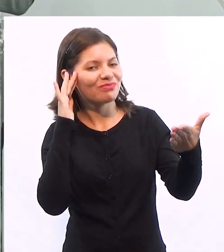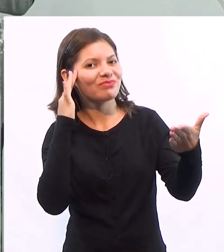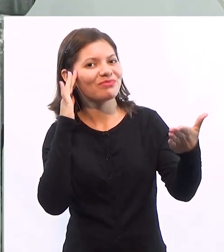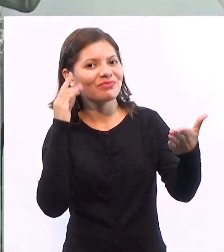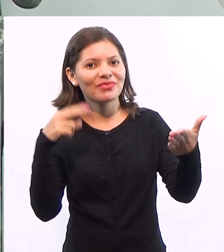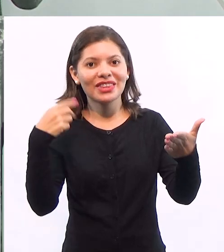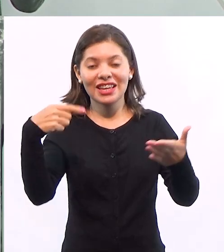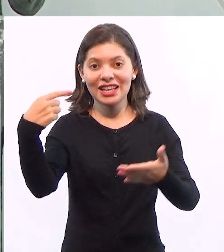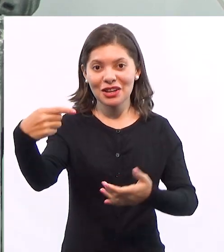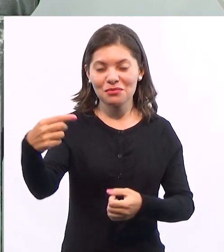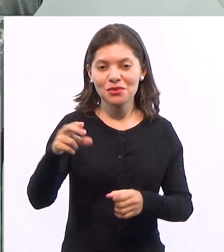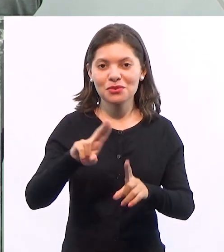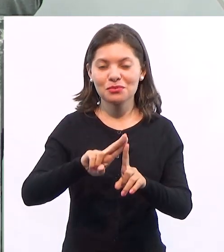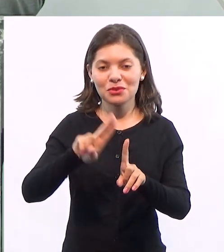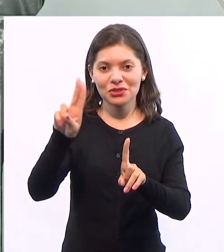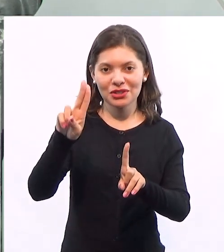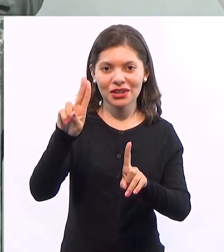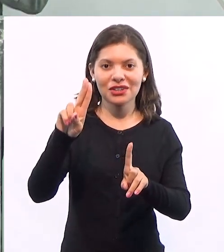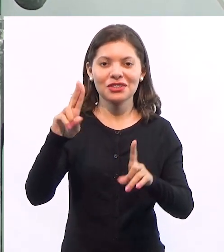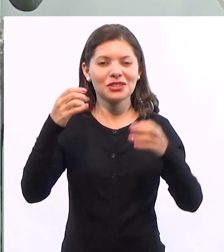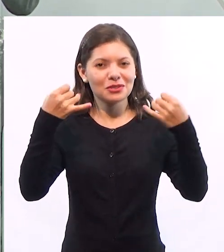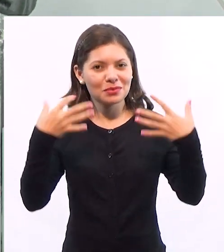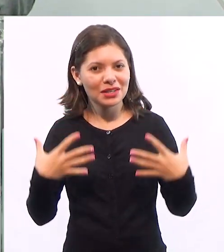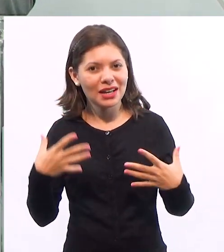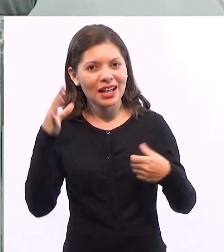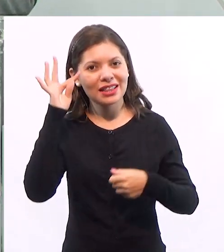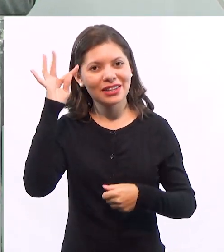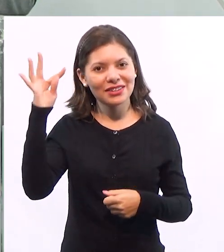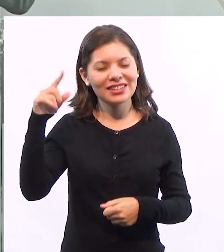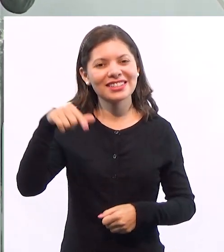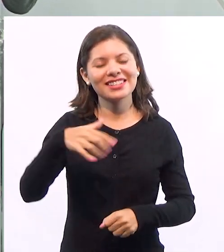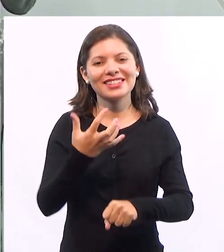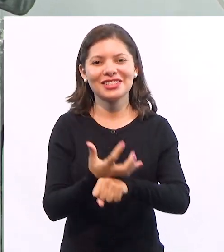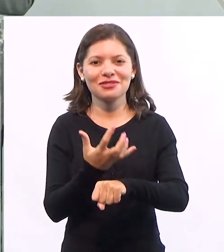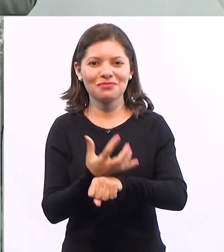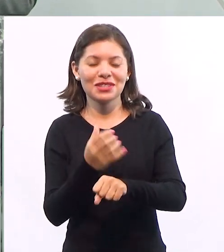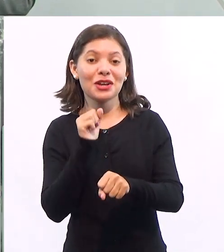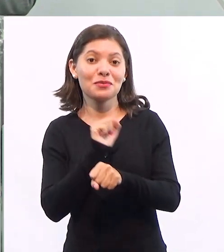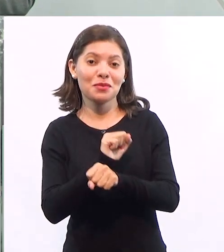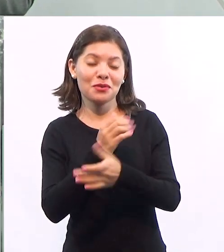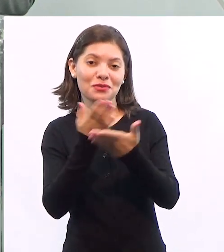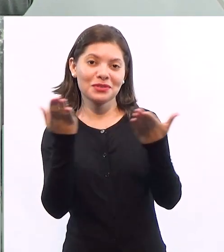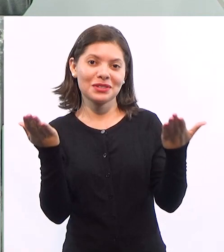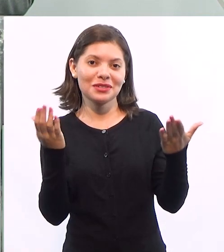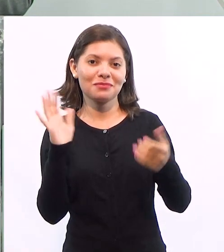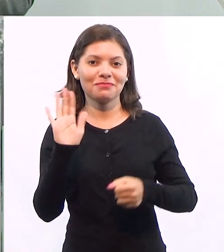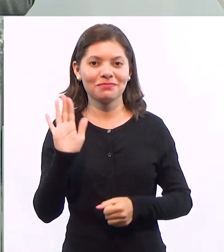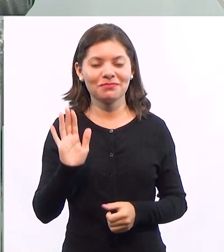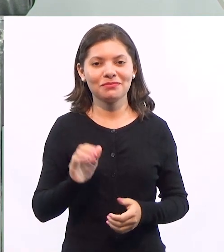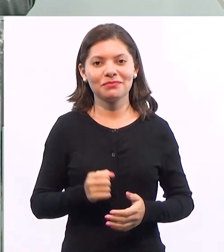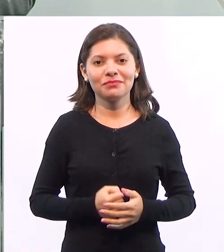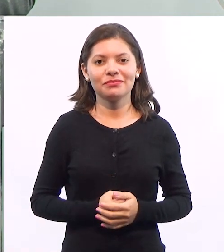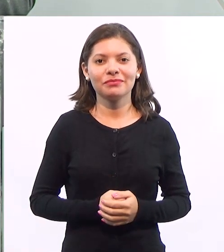vai entender, porque na próxima unidade nós vamos falar de mais teorias. Essa é a nossa disciplina. Eu te aguardo na